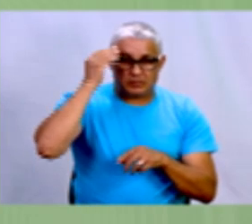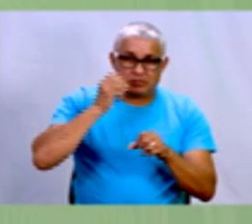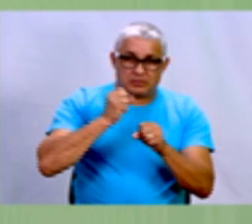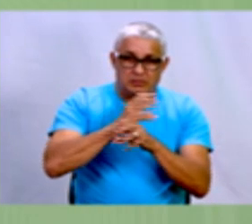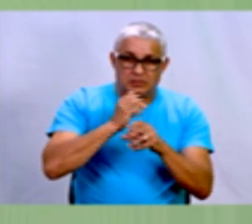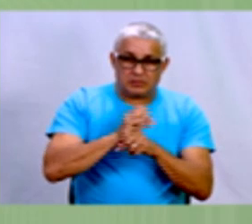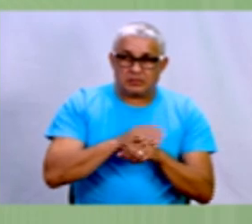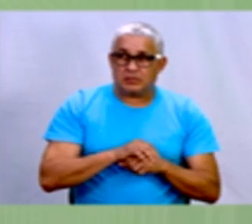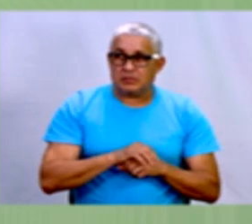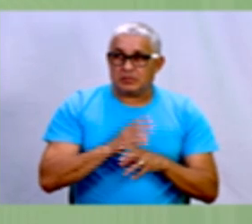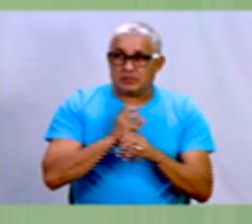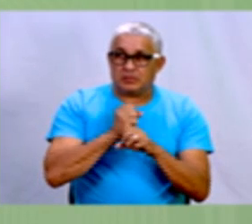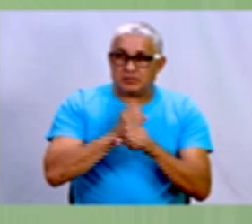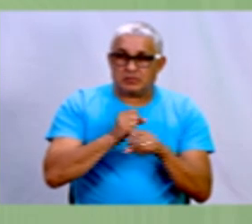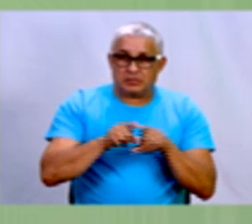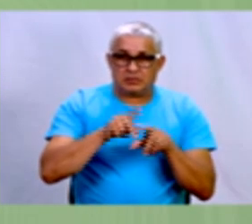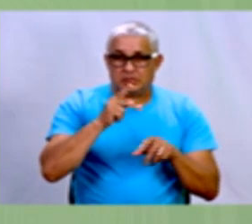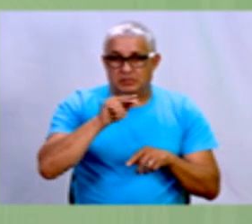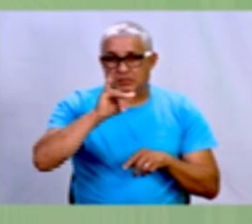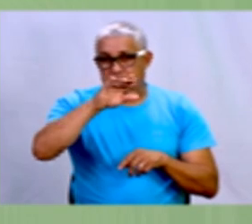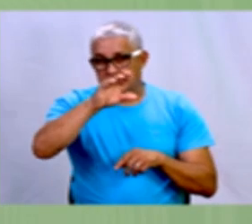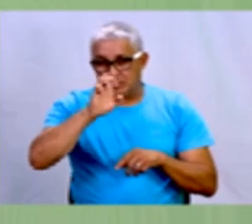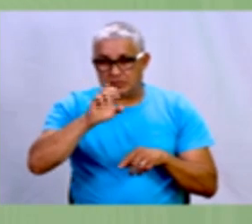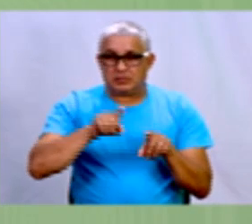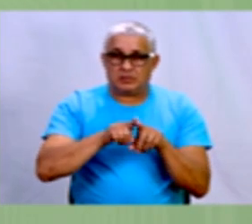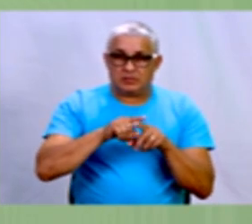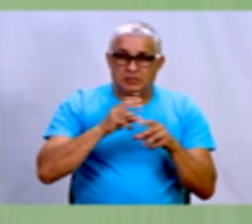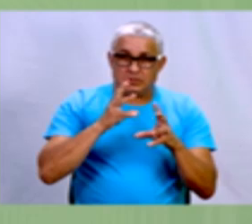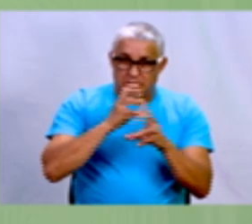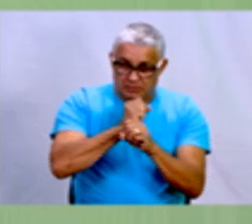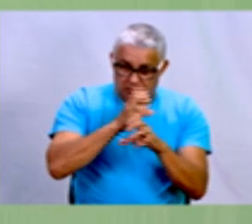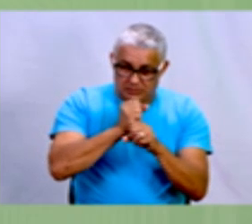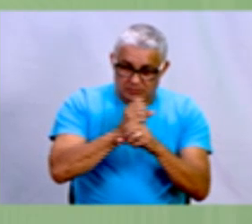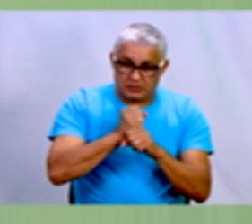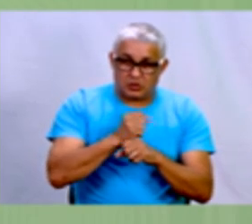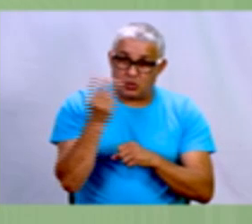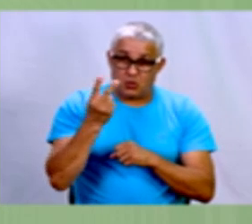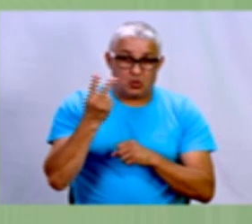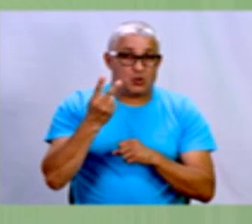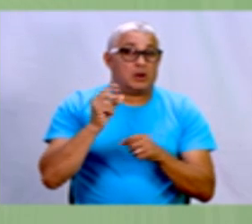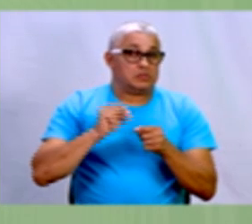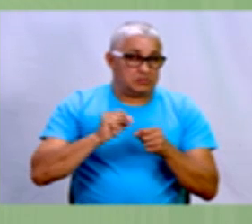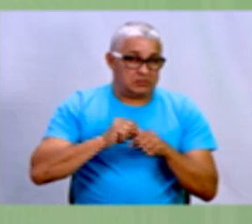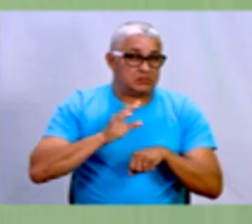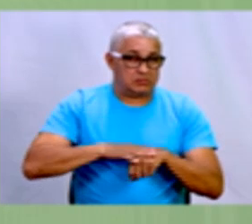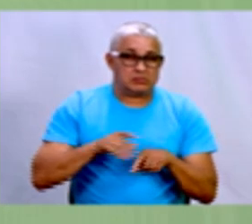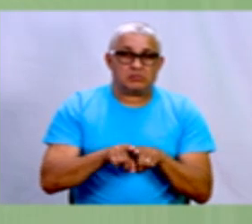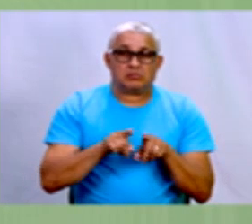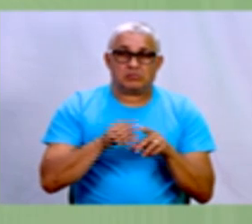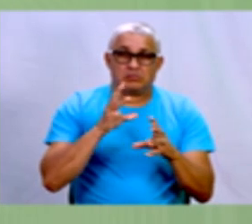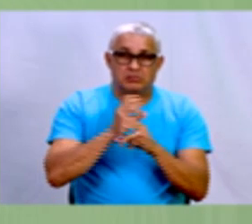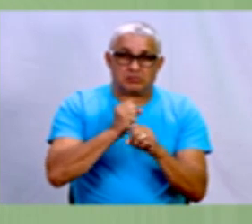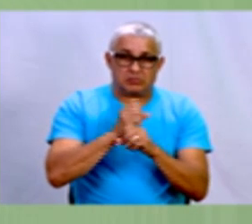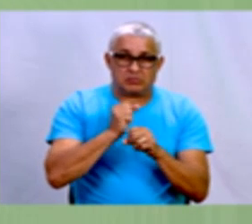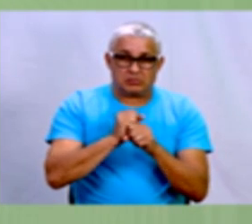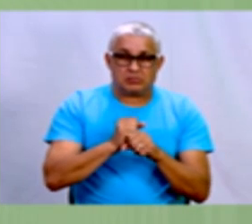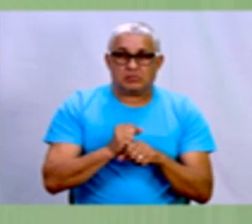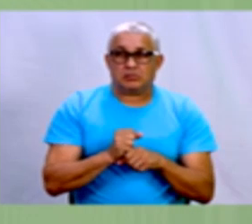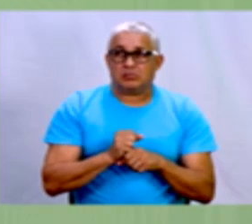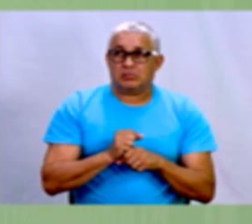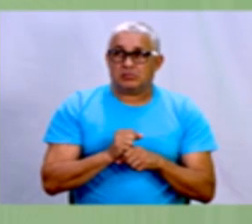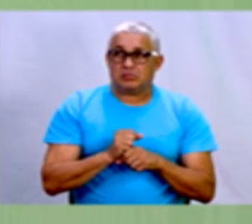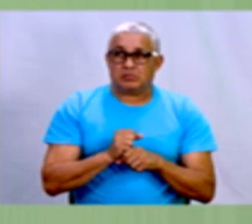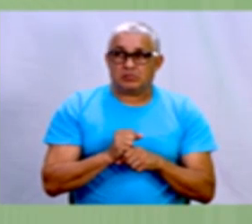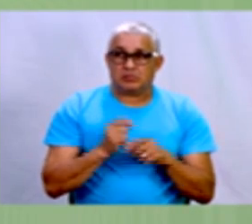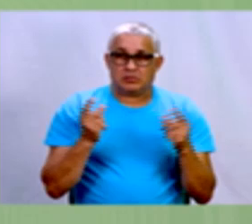o sistema de amortização Price. Então, a gente está vendo que a gente vai fazer cálculo desses dois aí, né? E vamos calcular também o valor presente líquido,